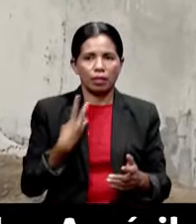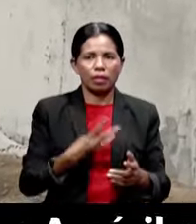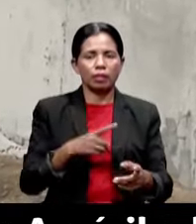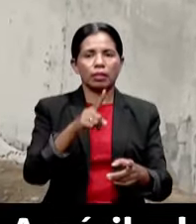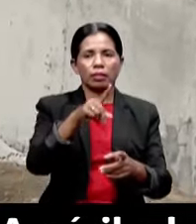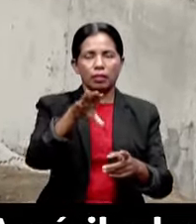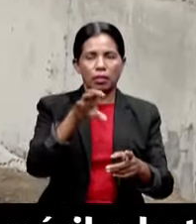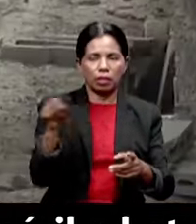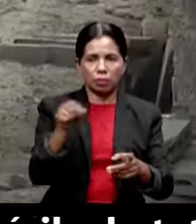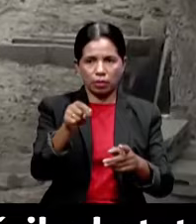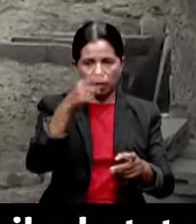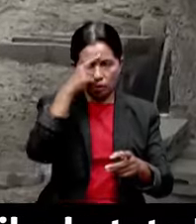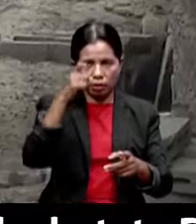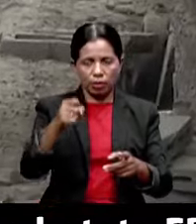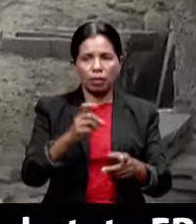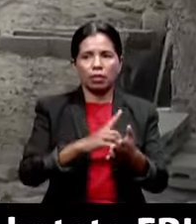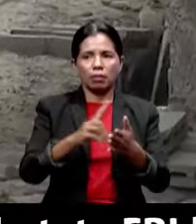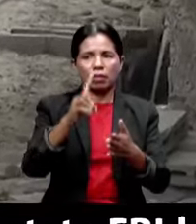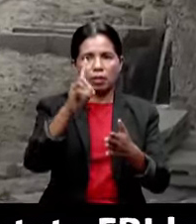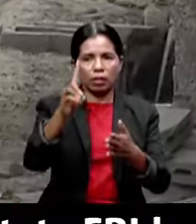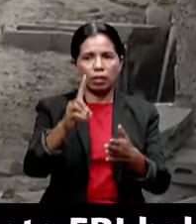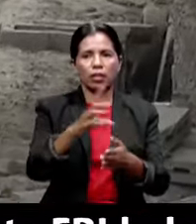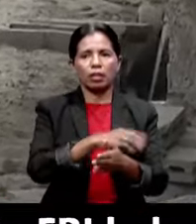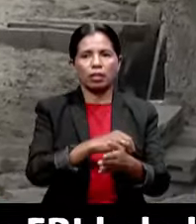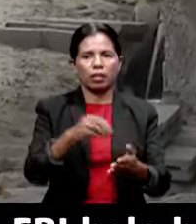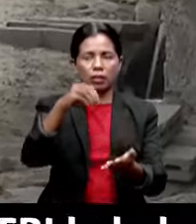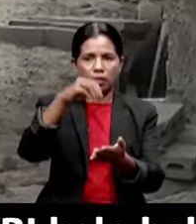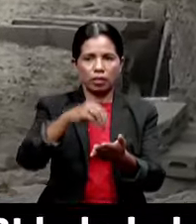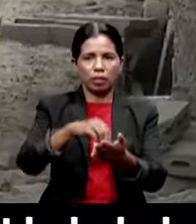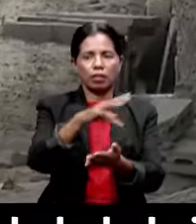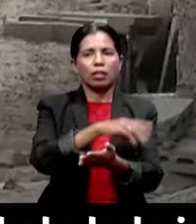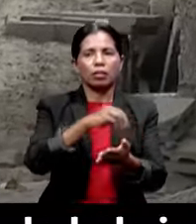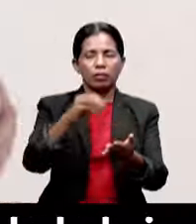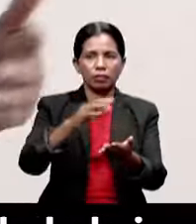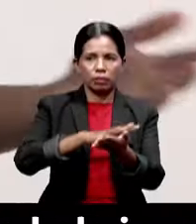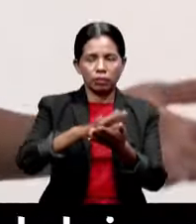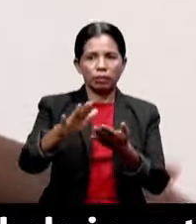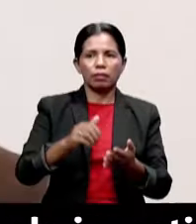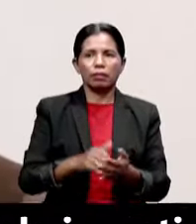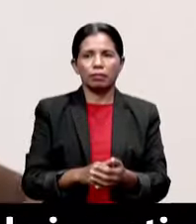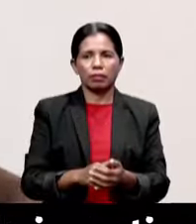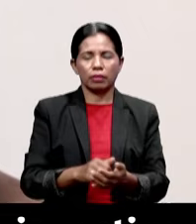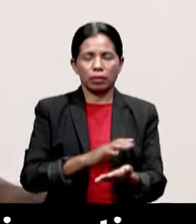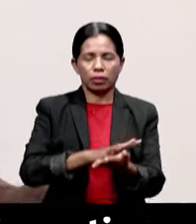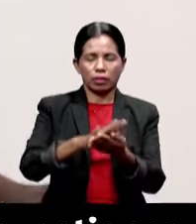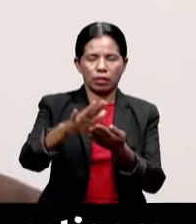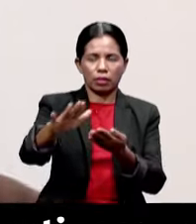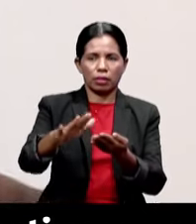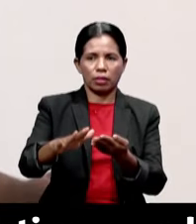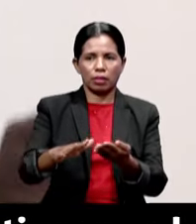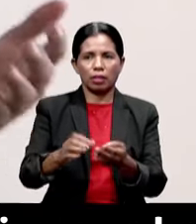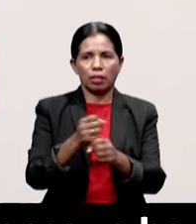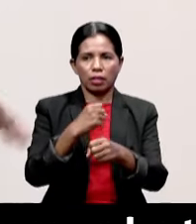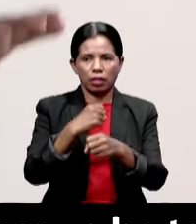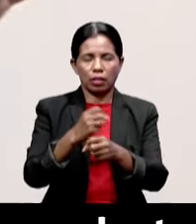100% tamba mais ou menos semana da rua tan quase fui de Alcatrau, não é? Neve Alcatrau, né, da laje de construção,